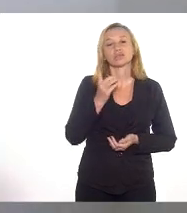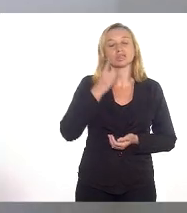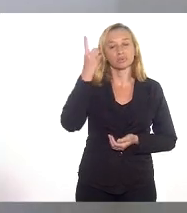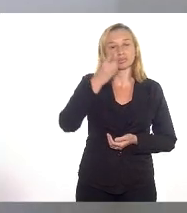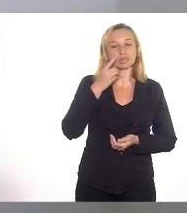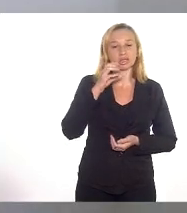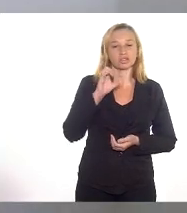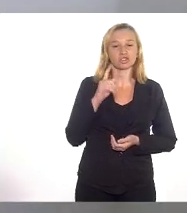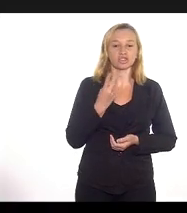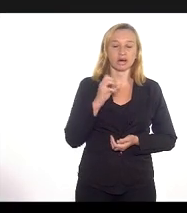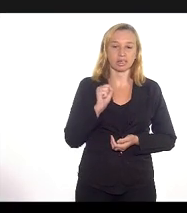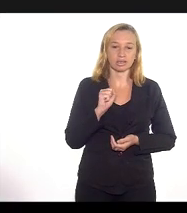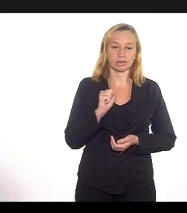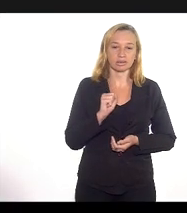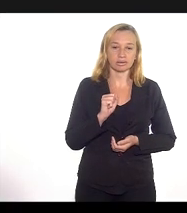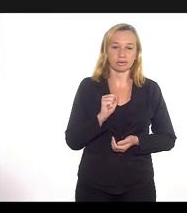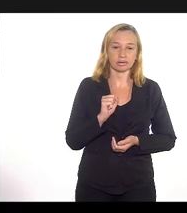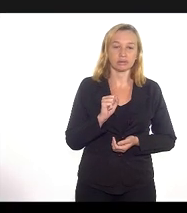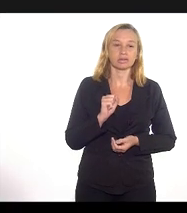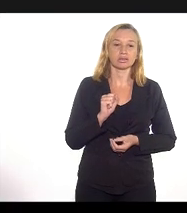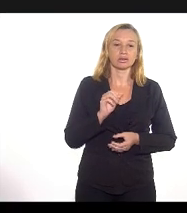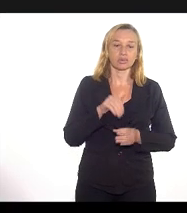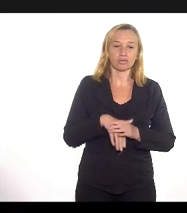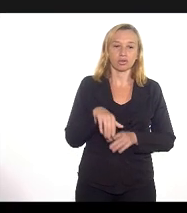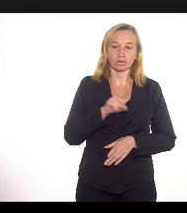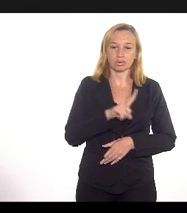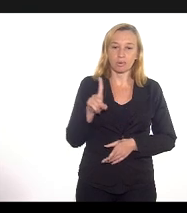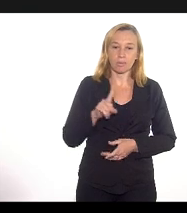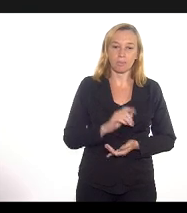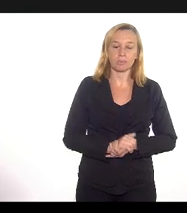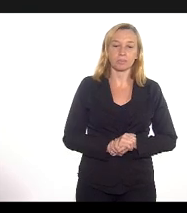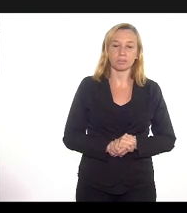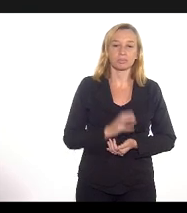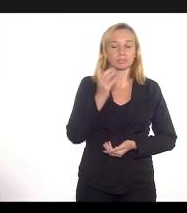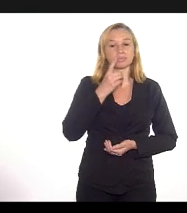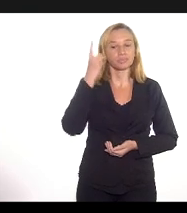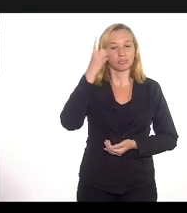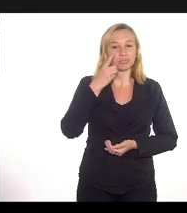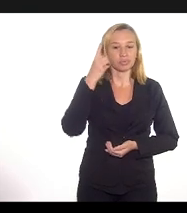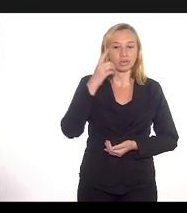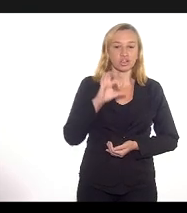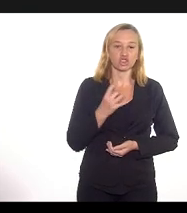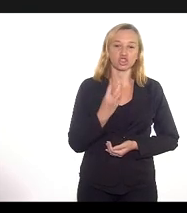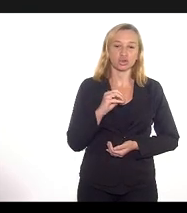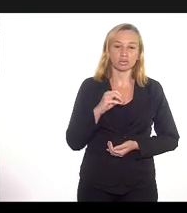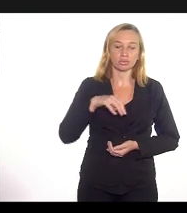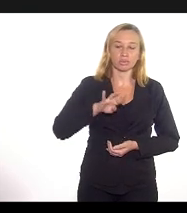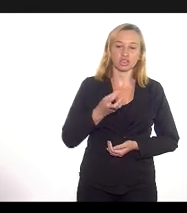Batista. É claro que voto não. Deputado Chico Machado.